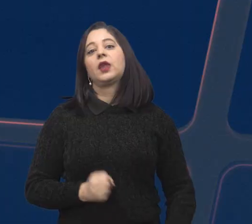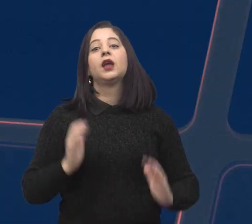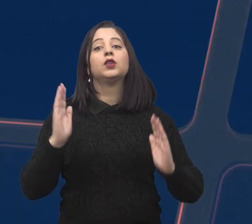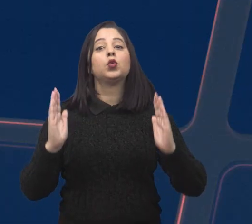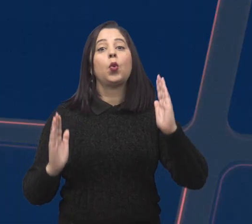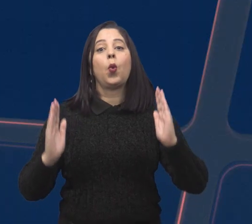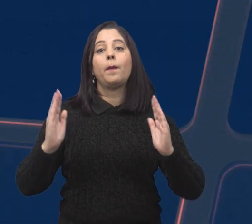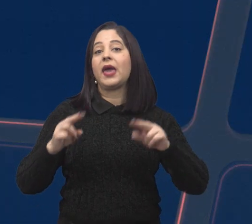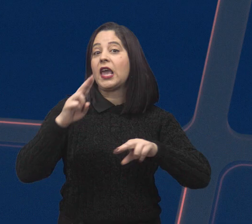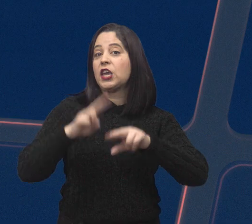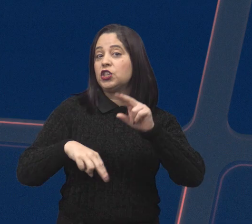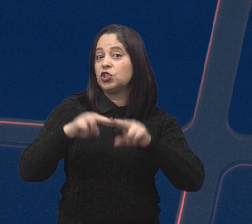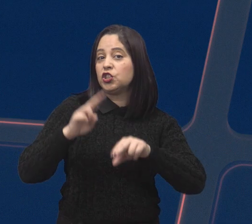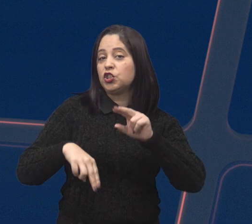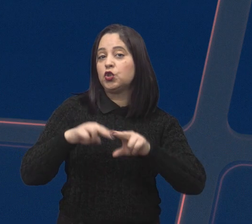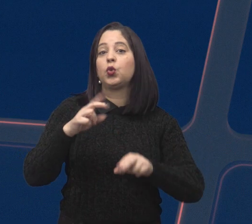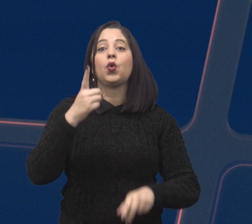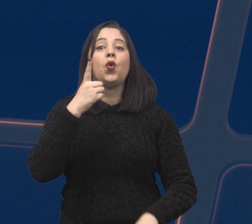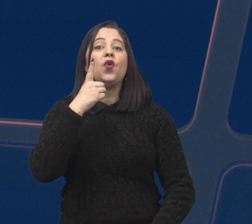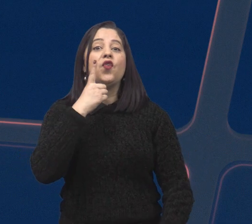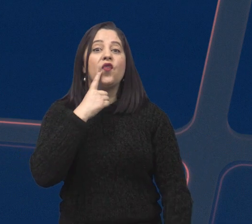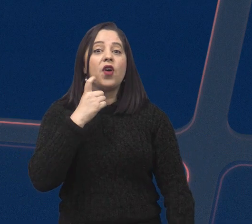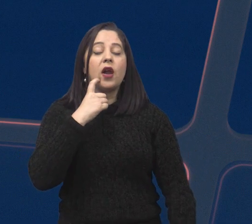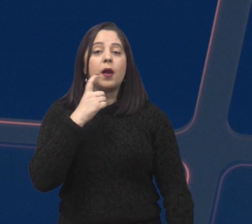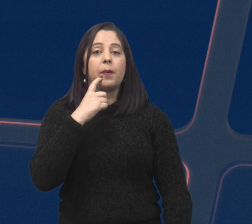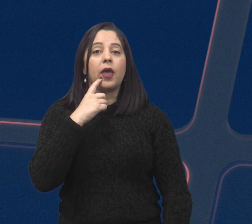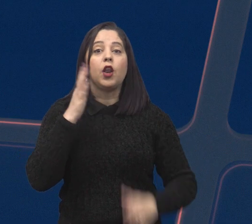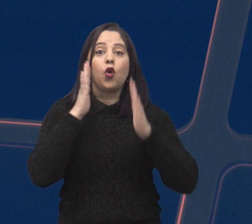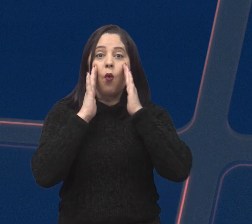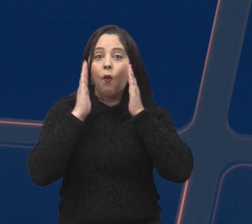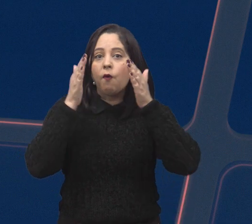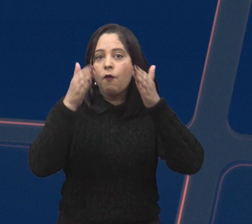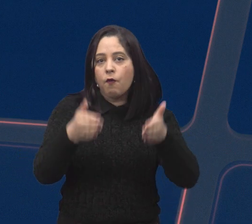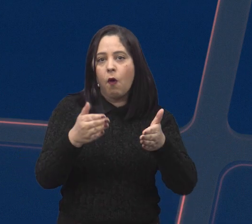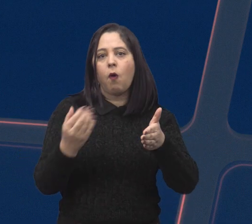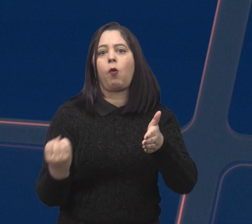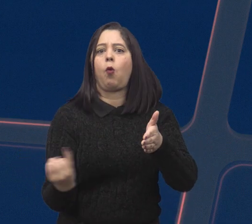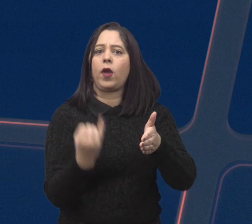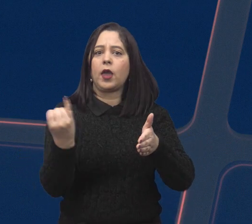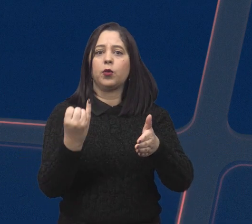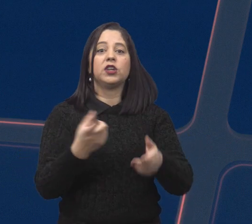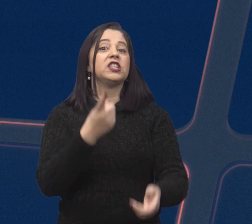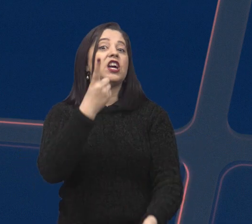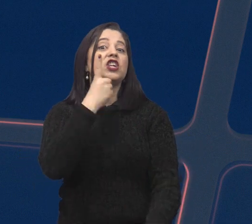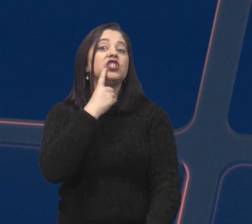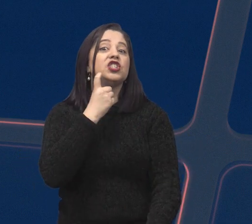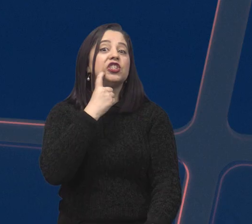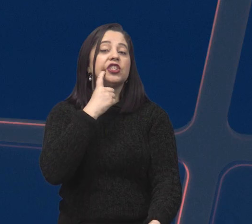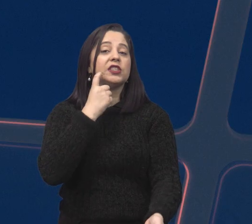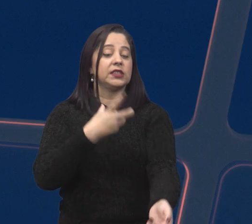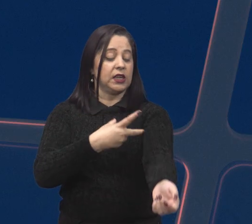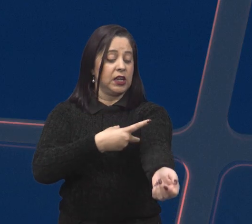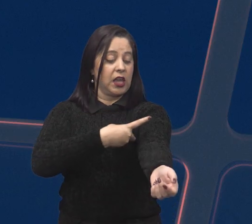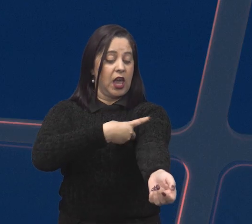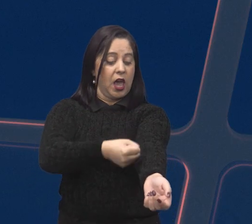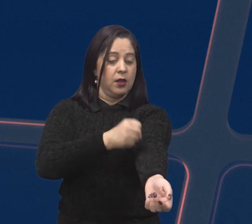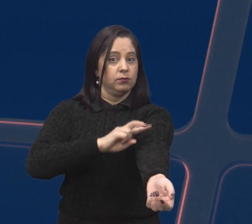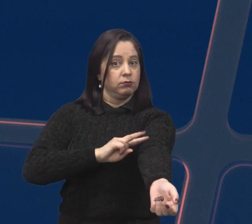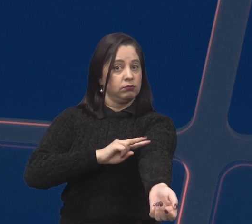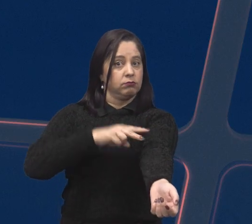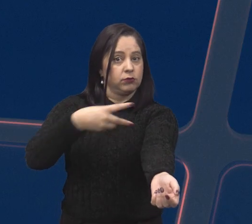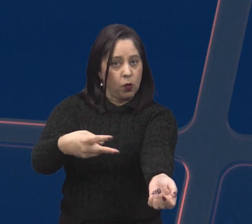bastante. Durante este mês, a campanha Junho Vermelho chama a atenção para a importância da doação de